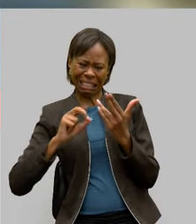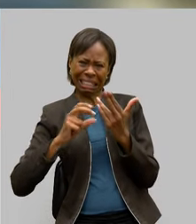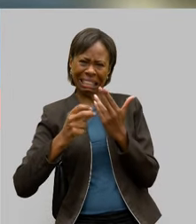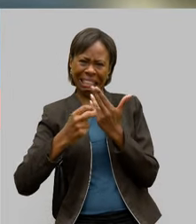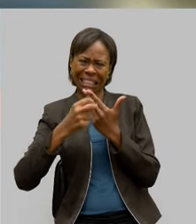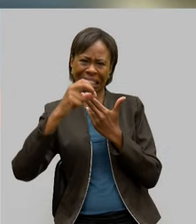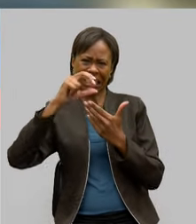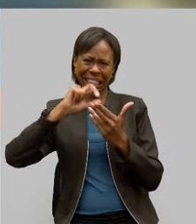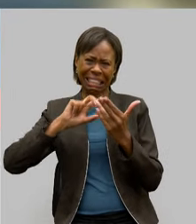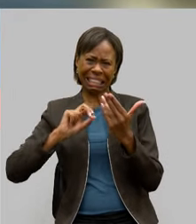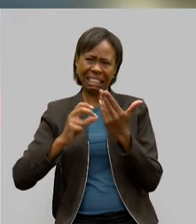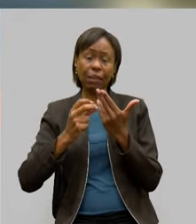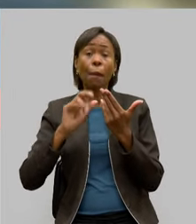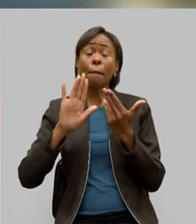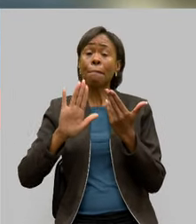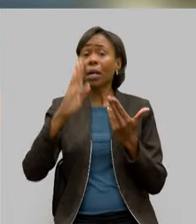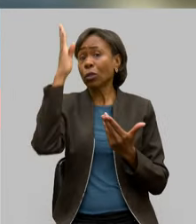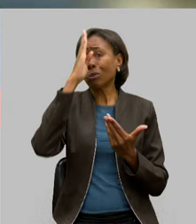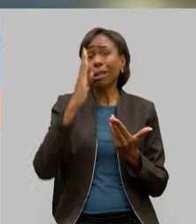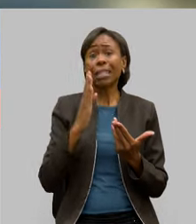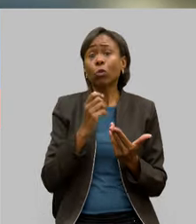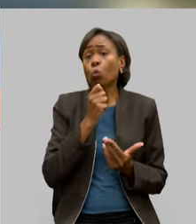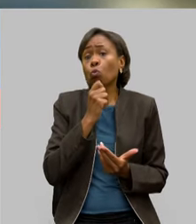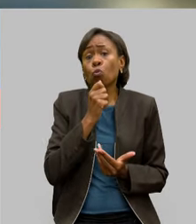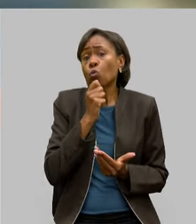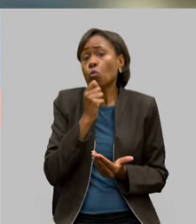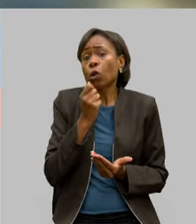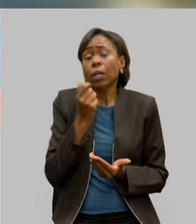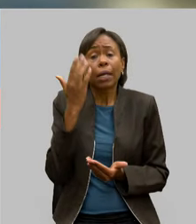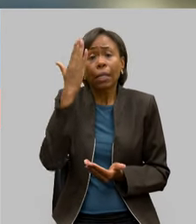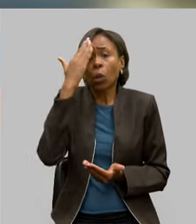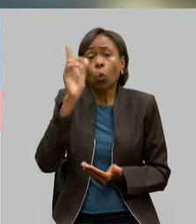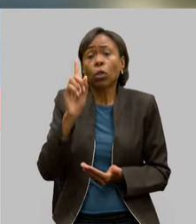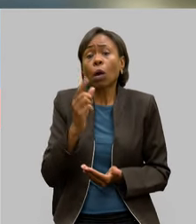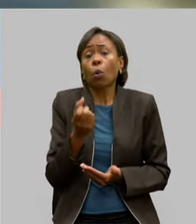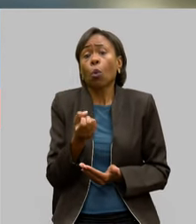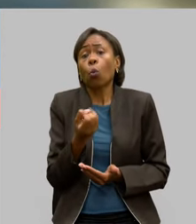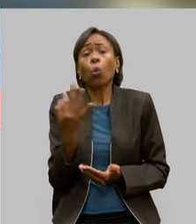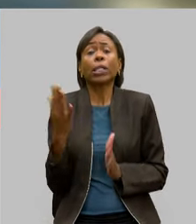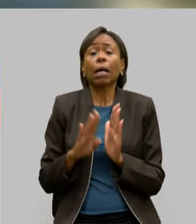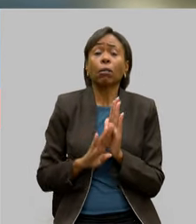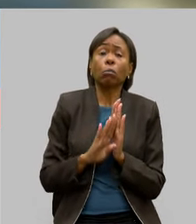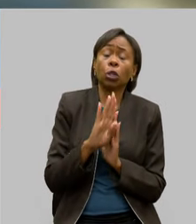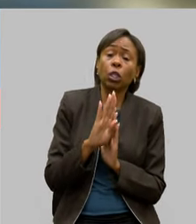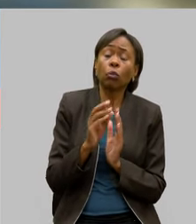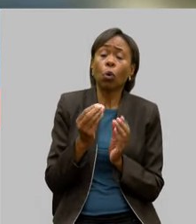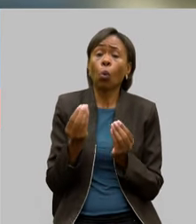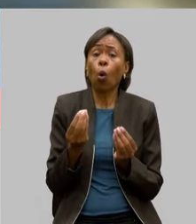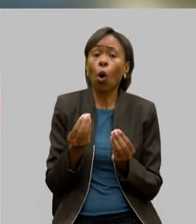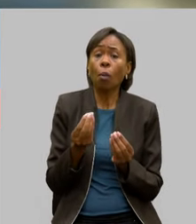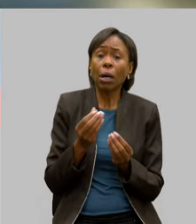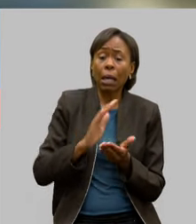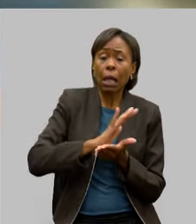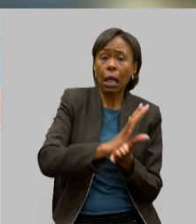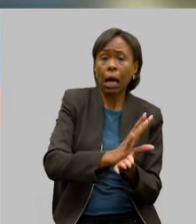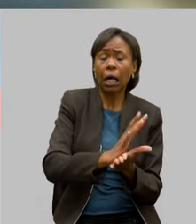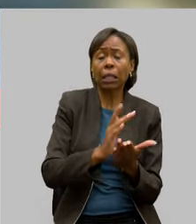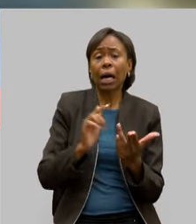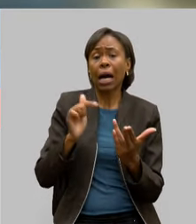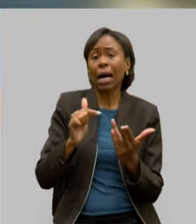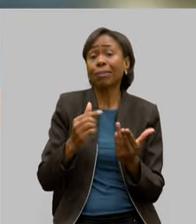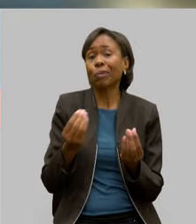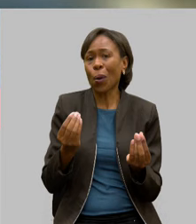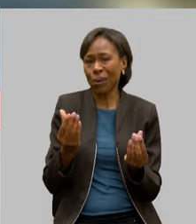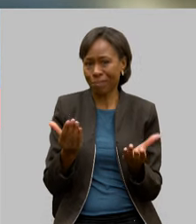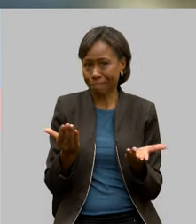conseguiu medir né que nível de injúria de dano que esses insetos podem provocar nas plantas mas nós temos